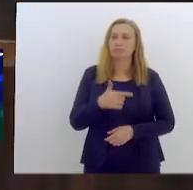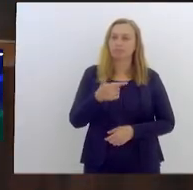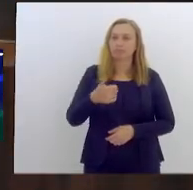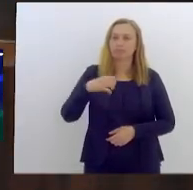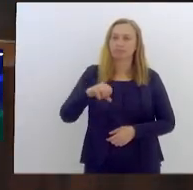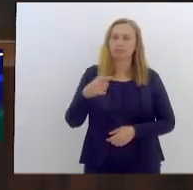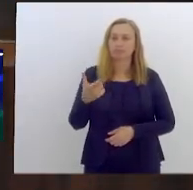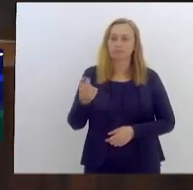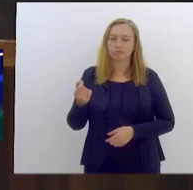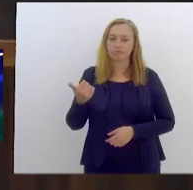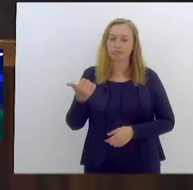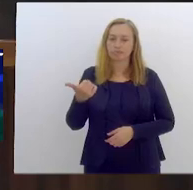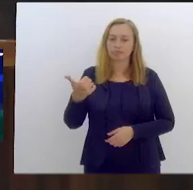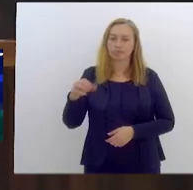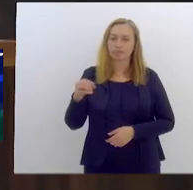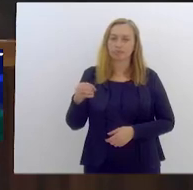Isso.